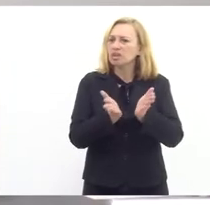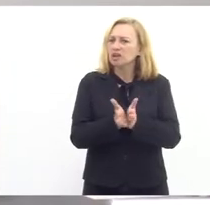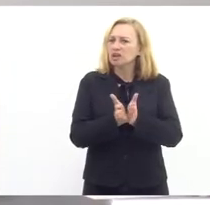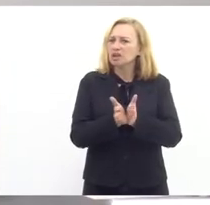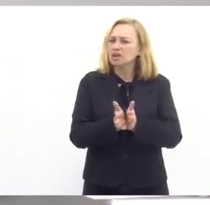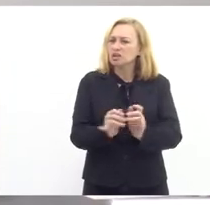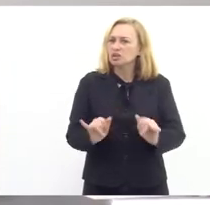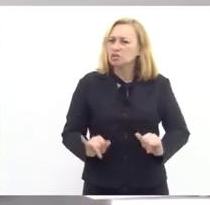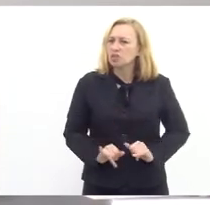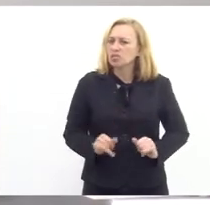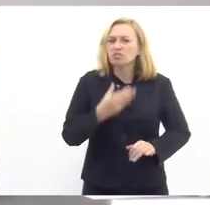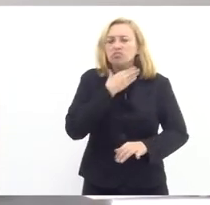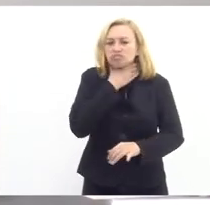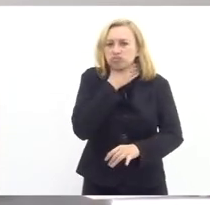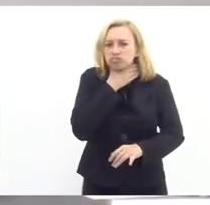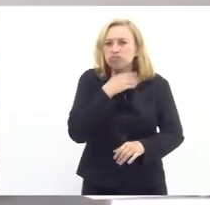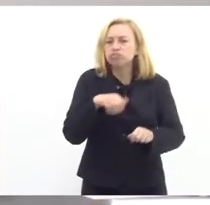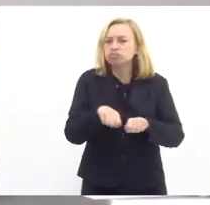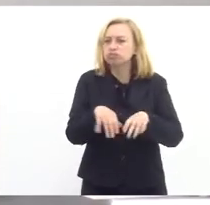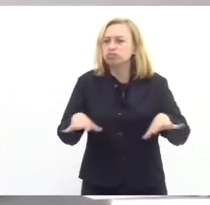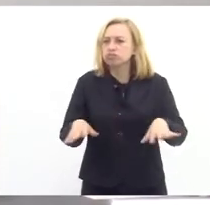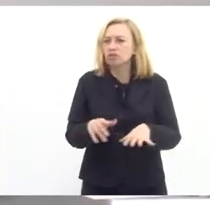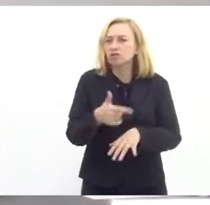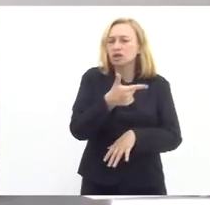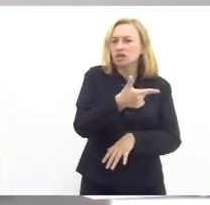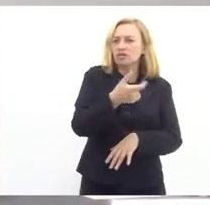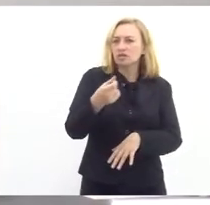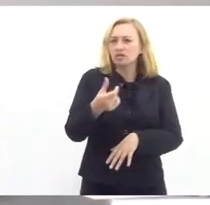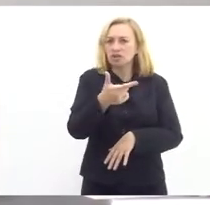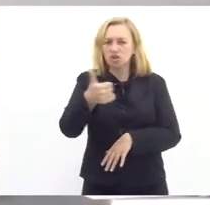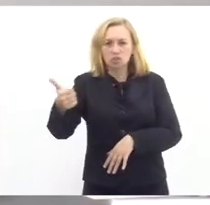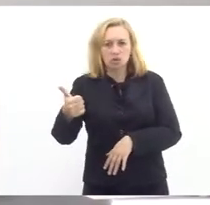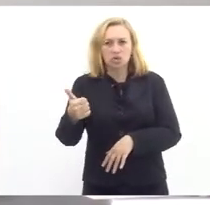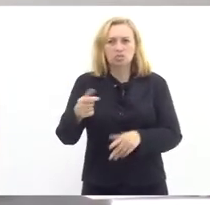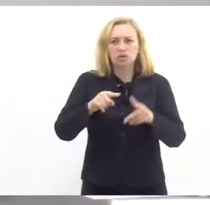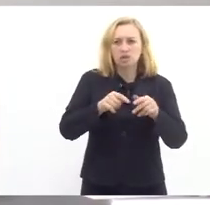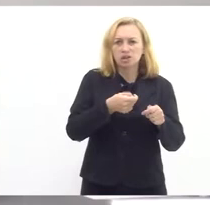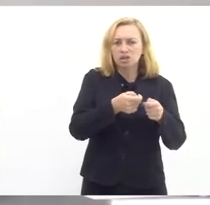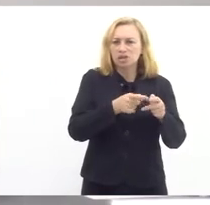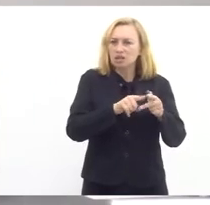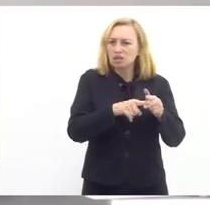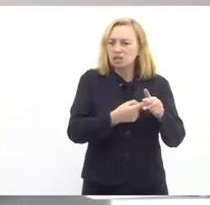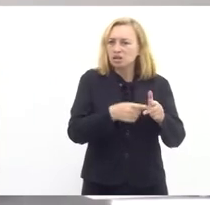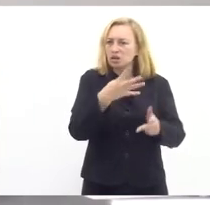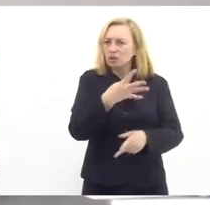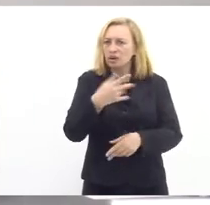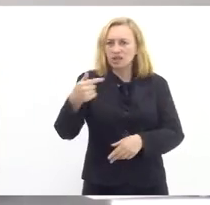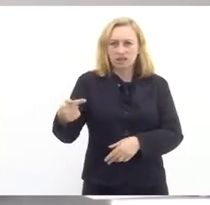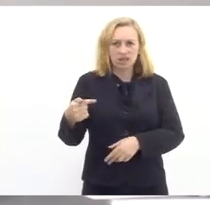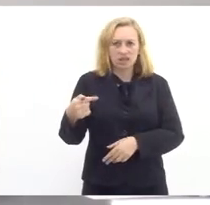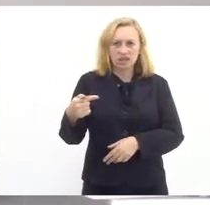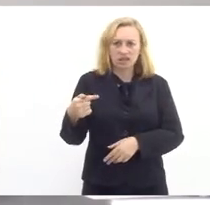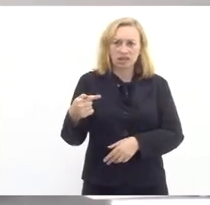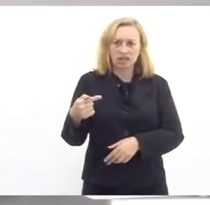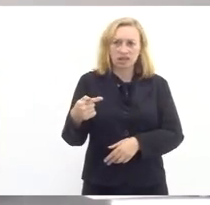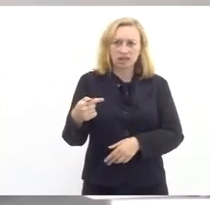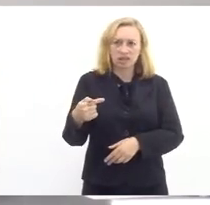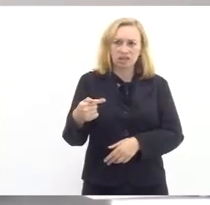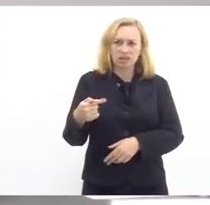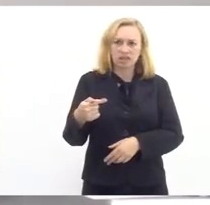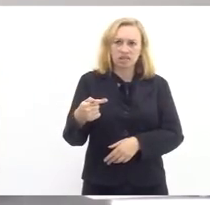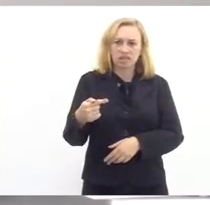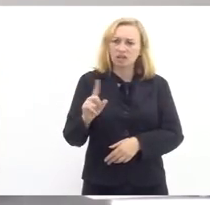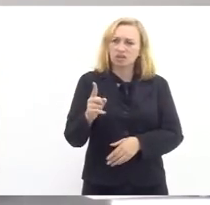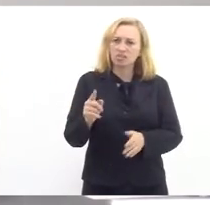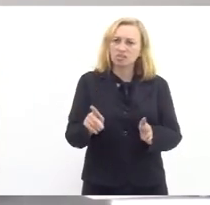de 20, 21, porque essa regulamentação 47 ela é altamente benéfica para a